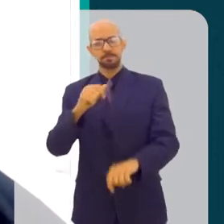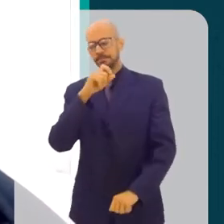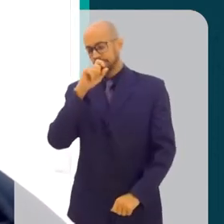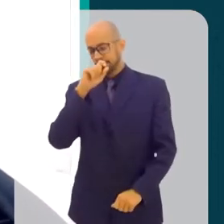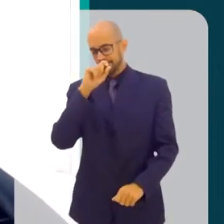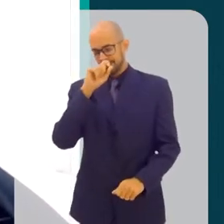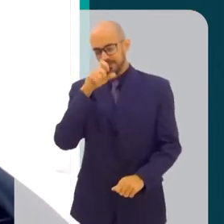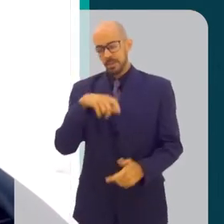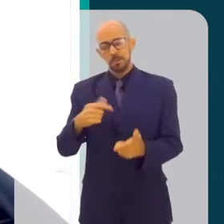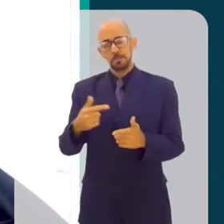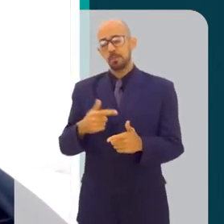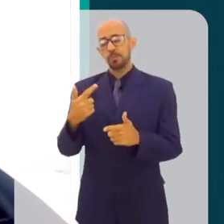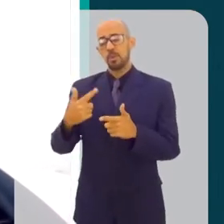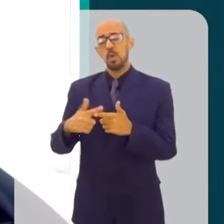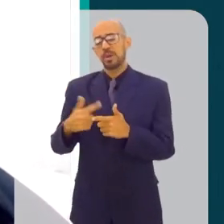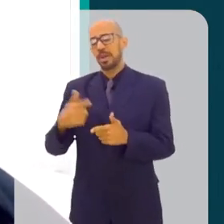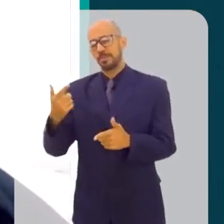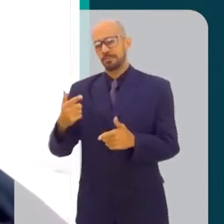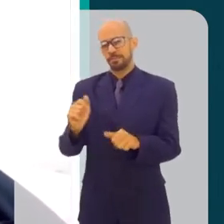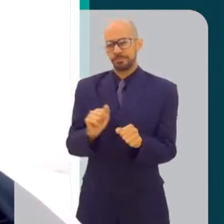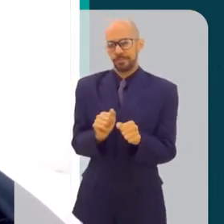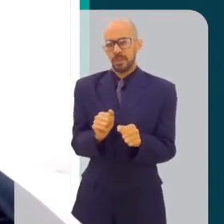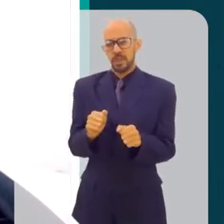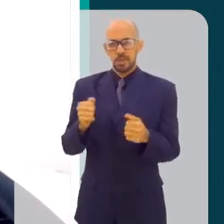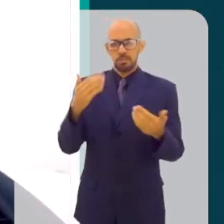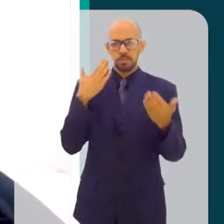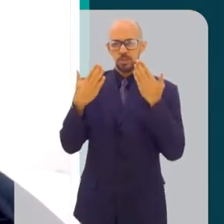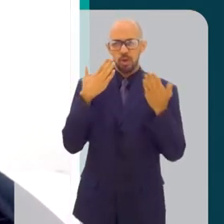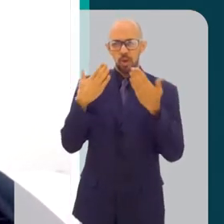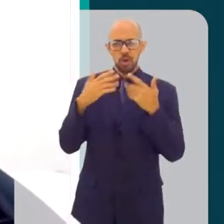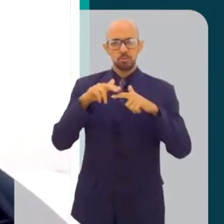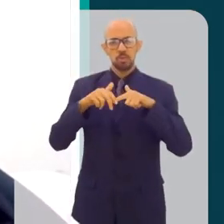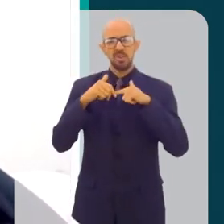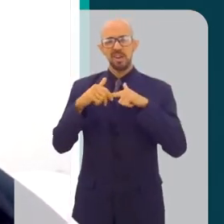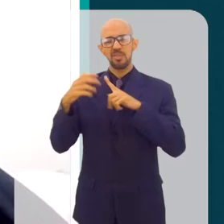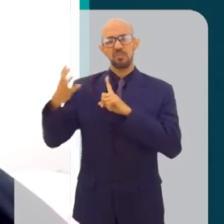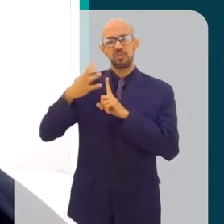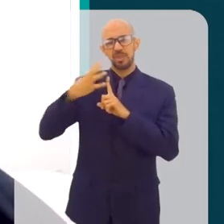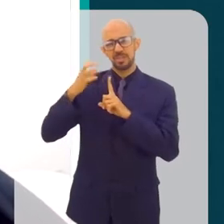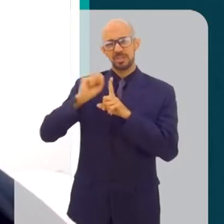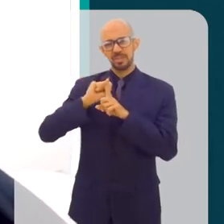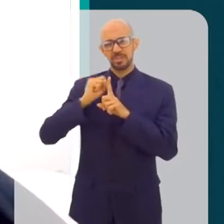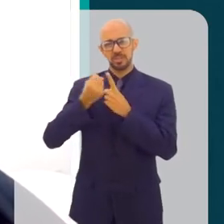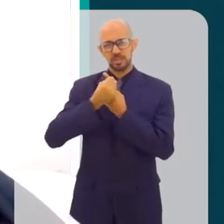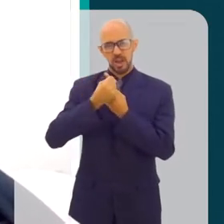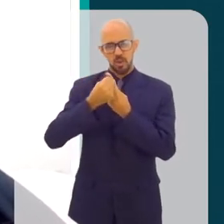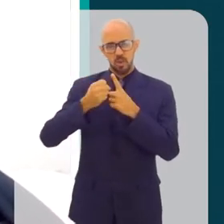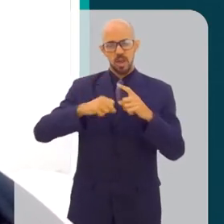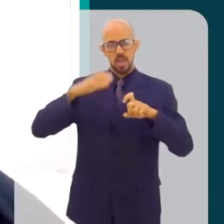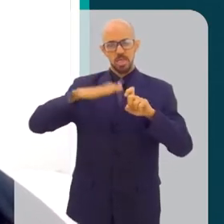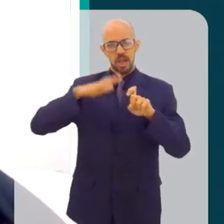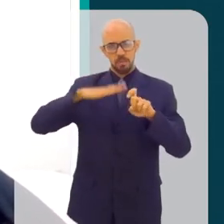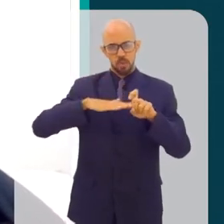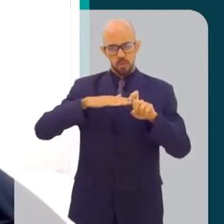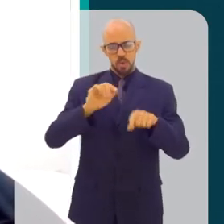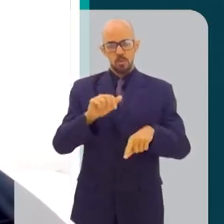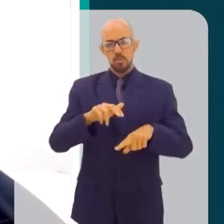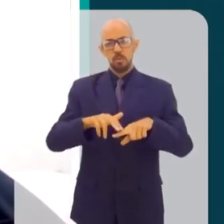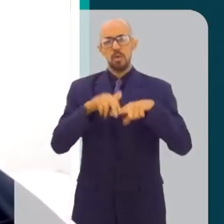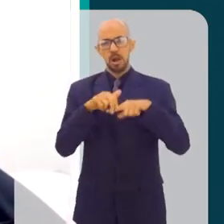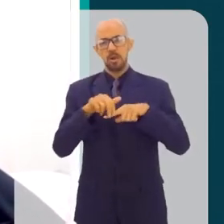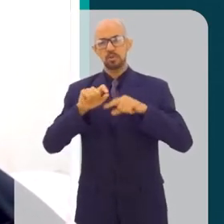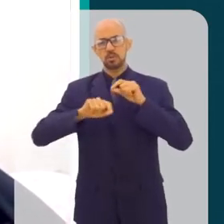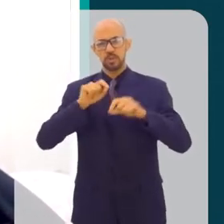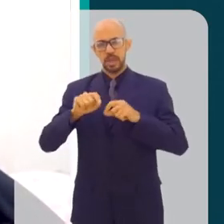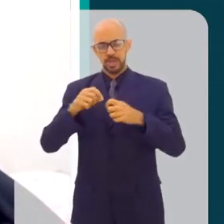quê? Fatores psicológicos que vêm da questão da sociedade, tabu, a